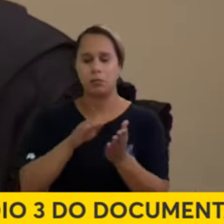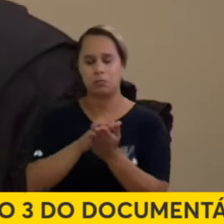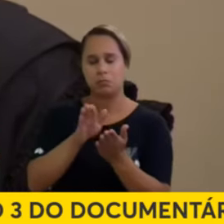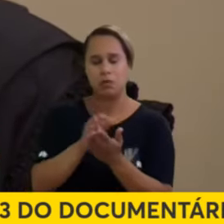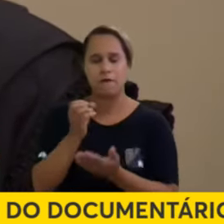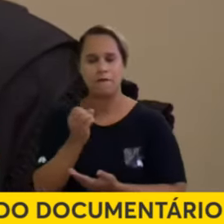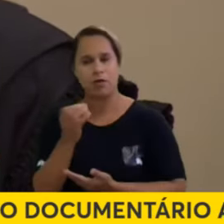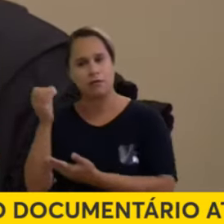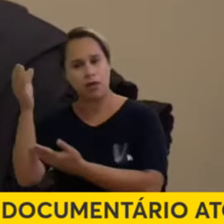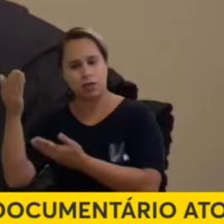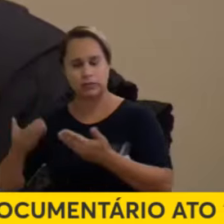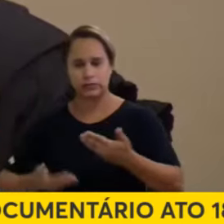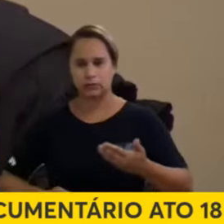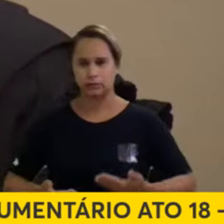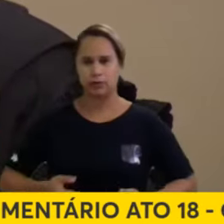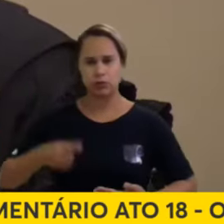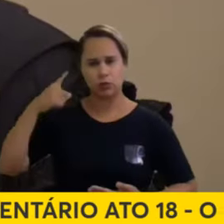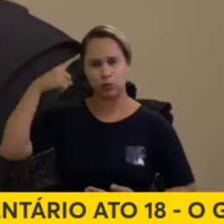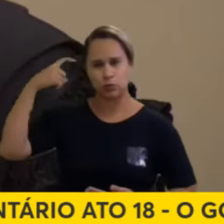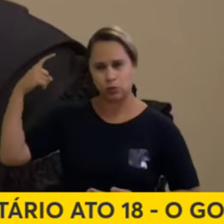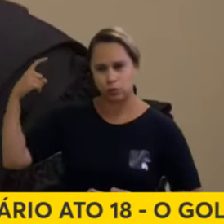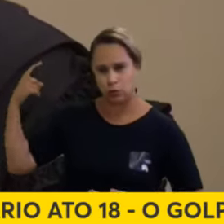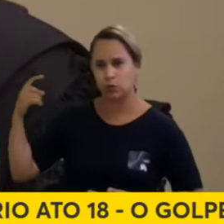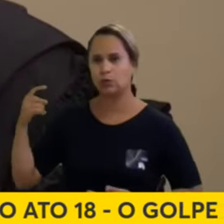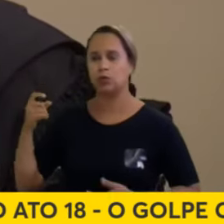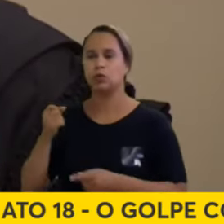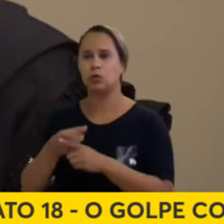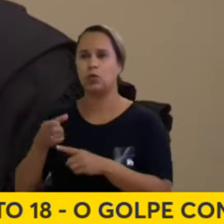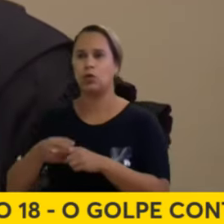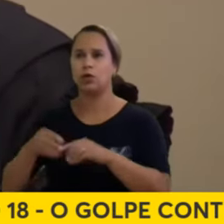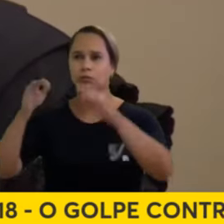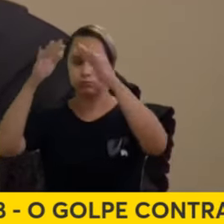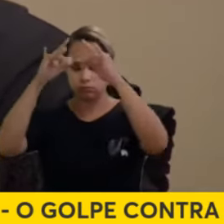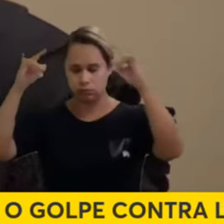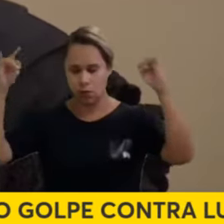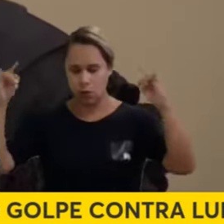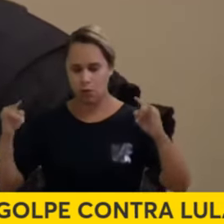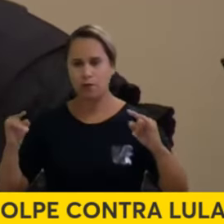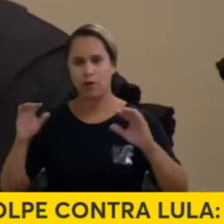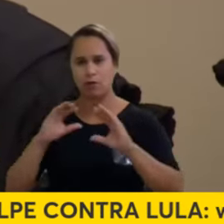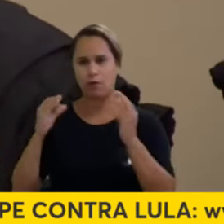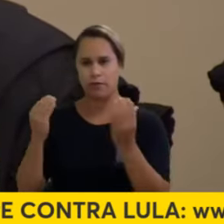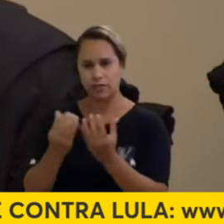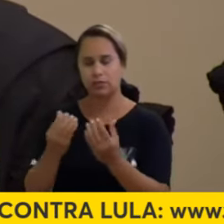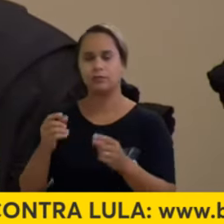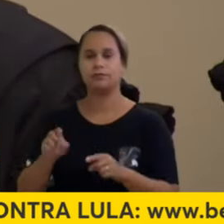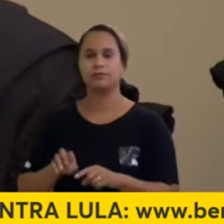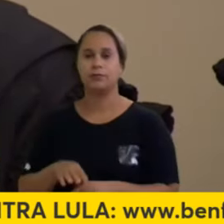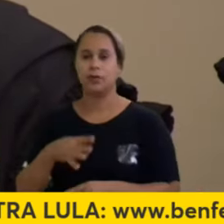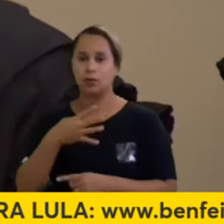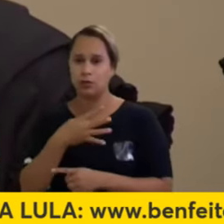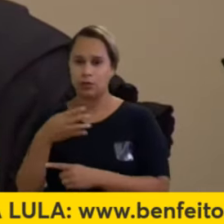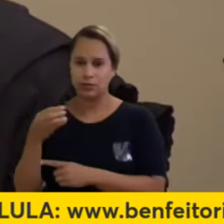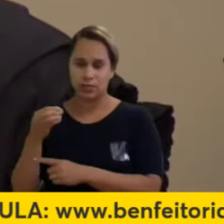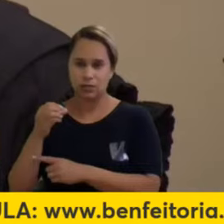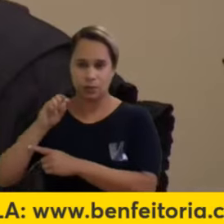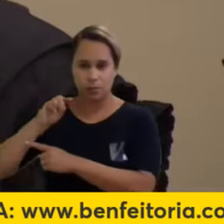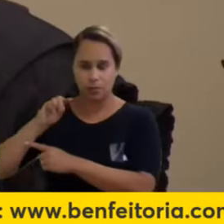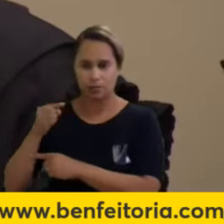som locação de Cent Convenções elaboração do plano de governo 41.000 do período do